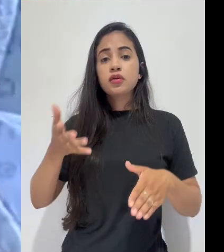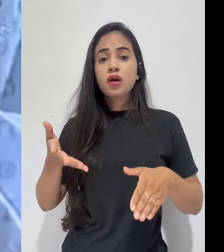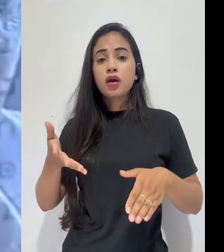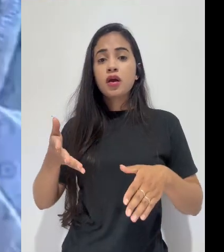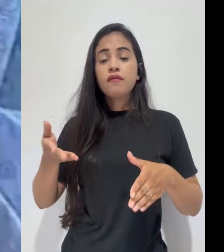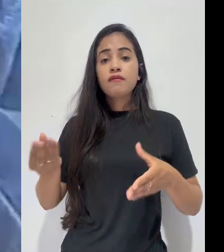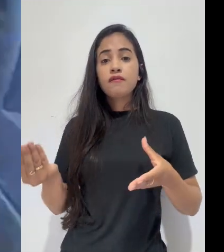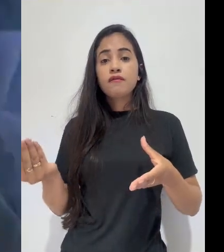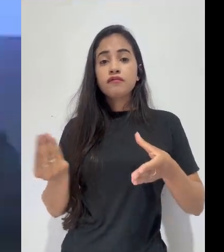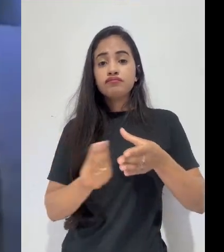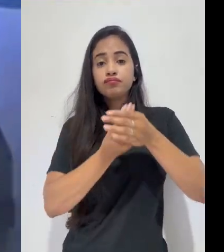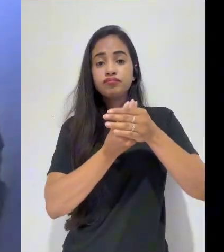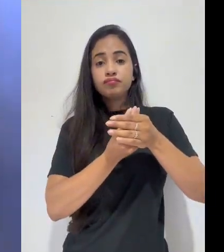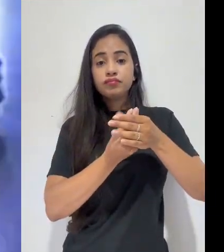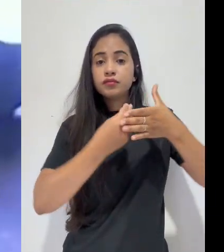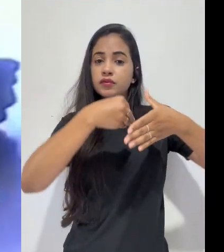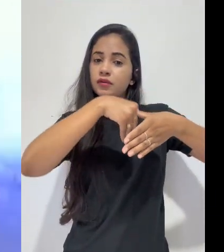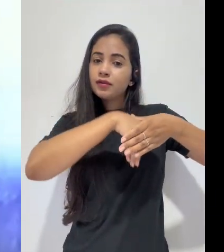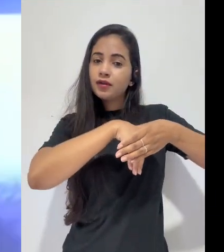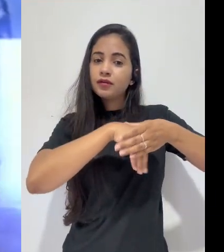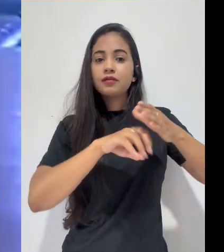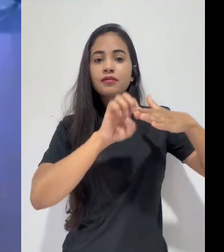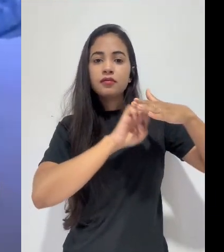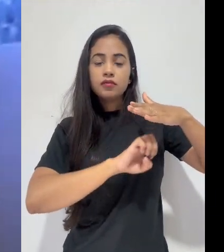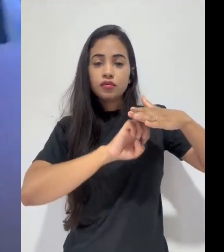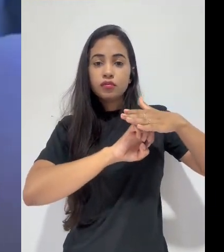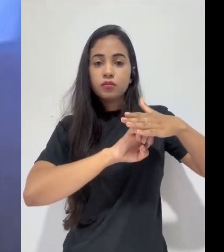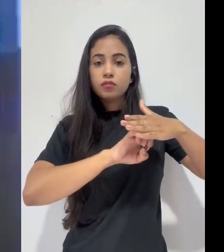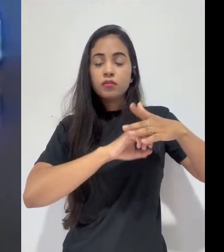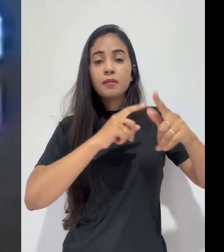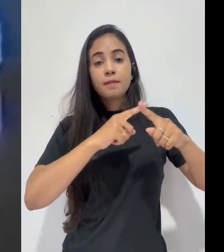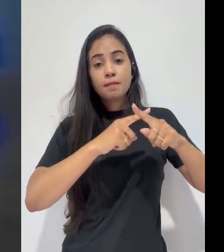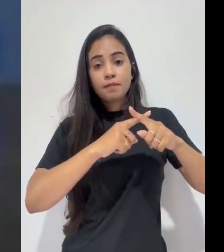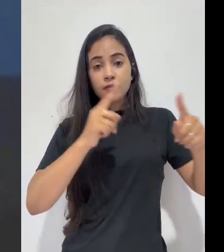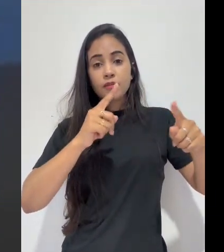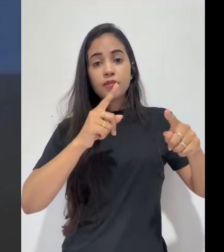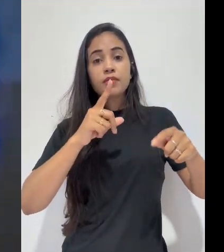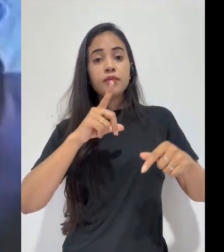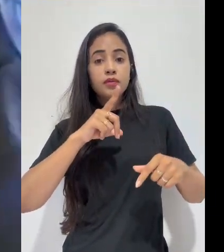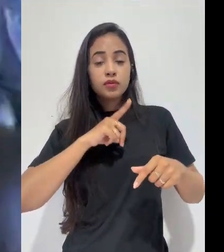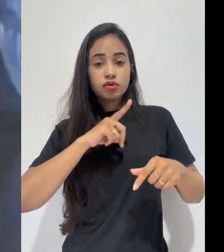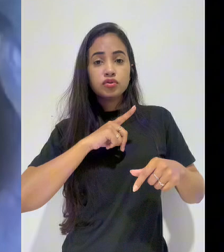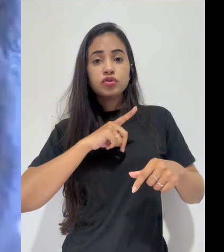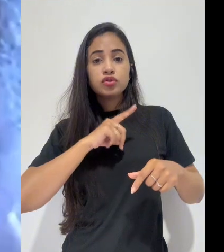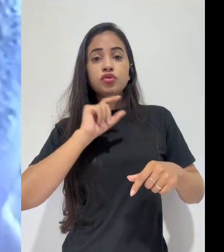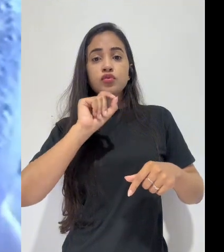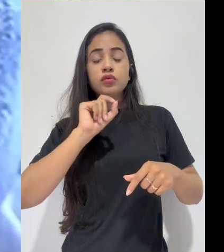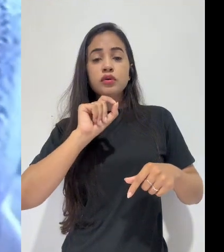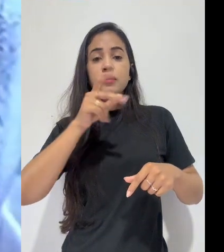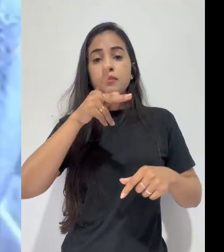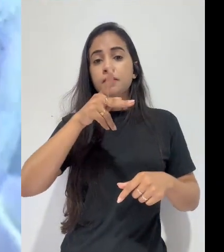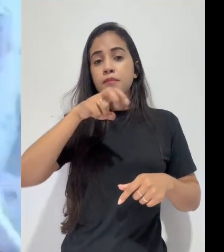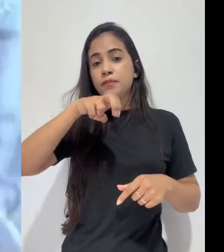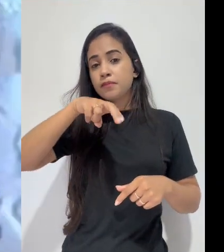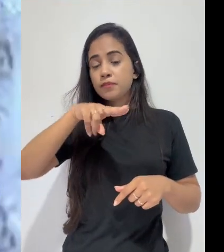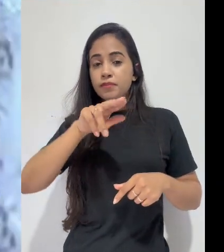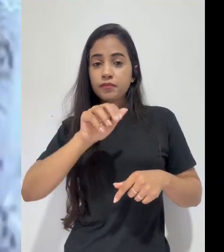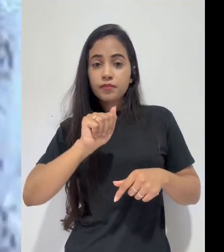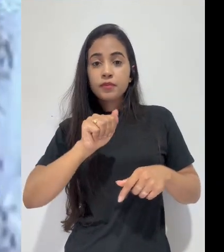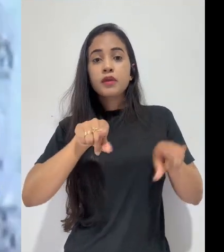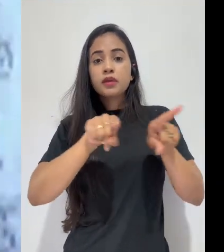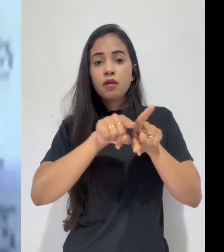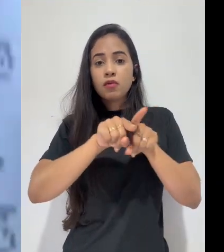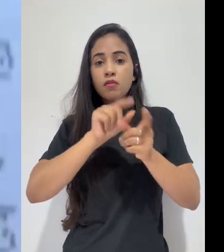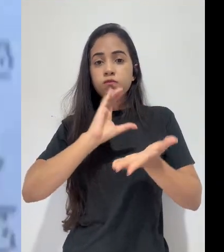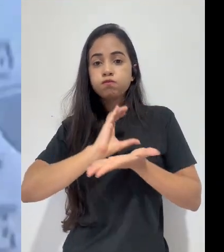à reintegração no emprego, mas tão somente acarretaria sanções penais cabíveis e,